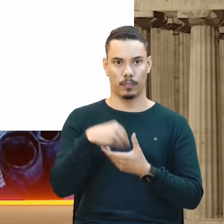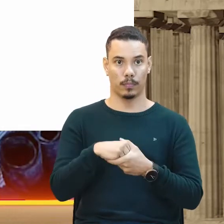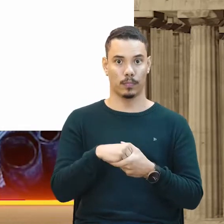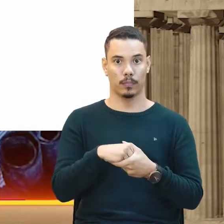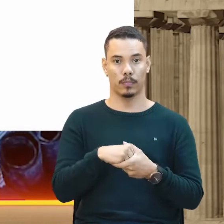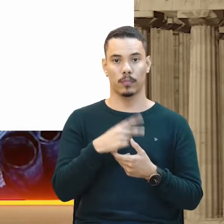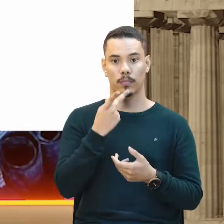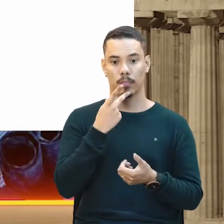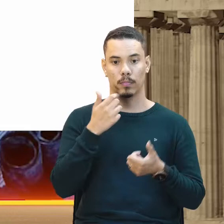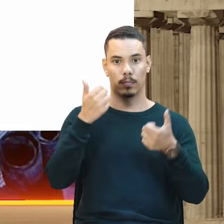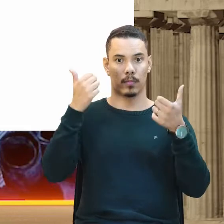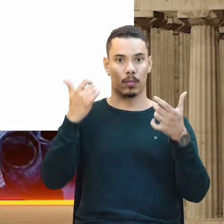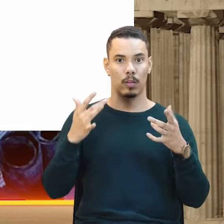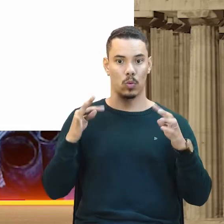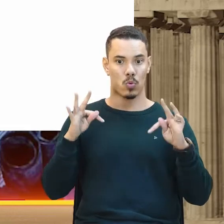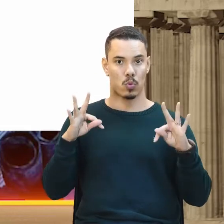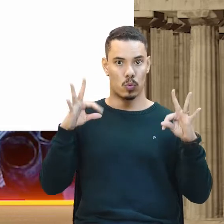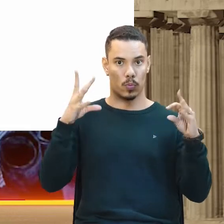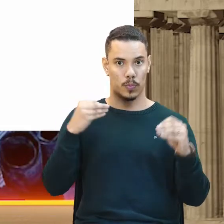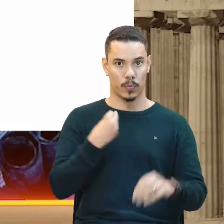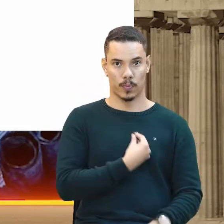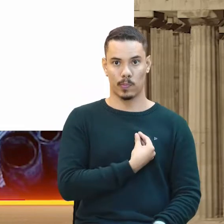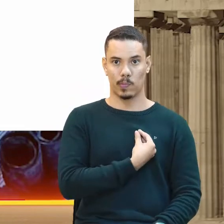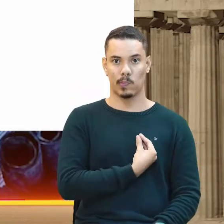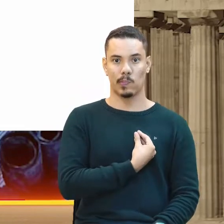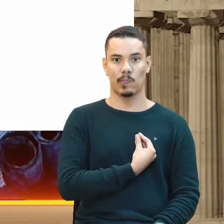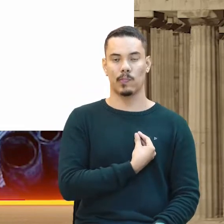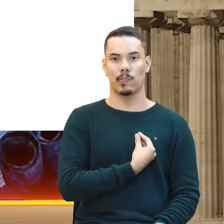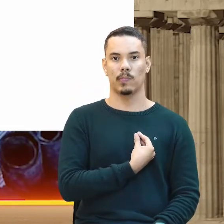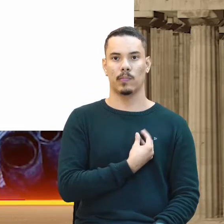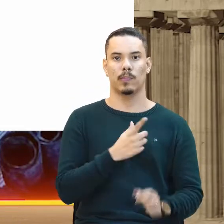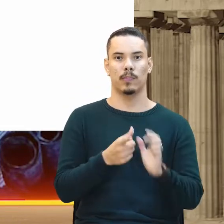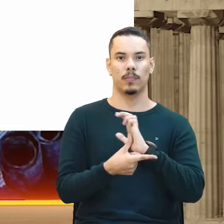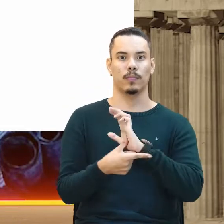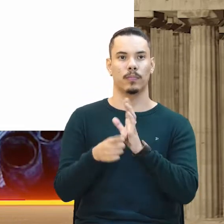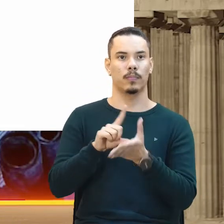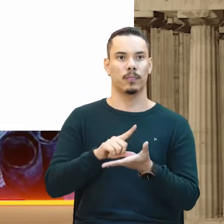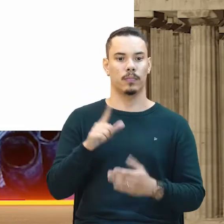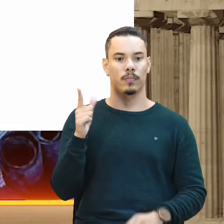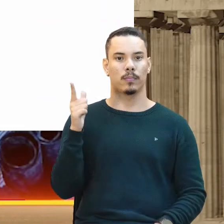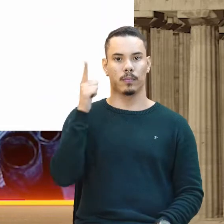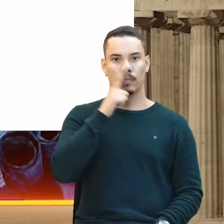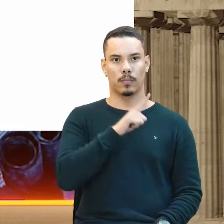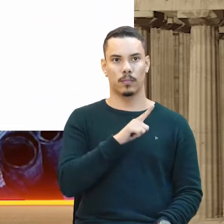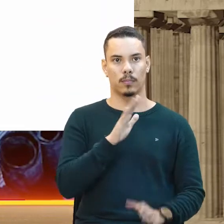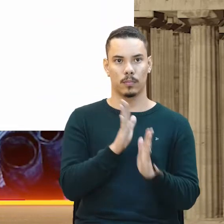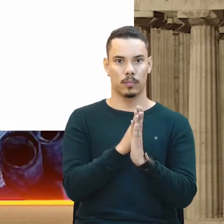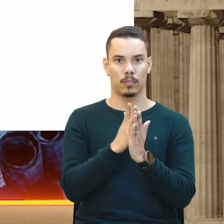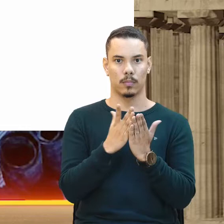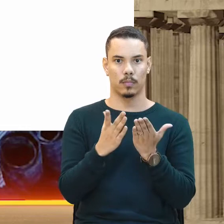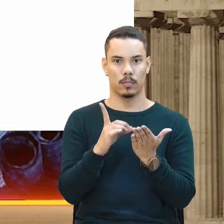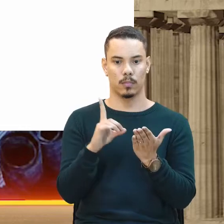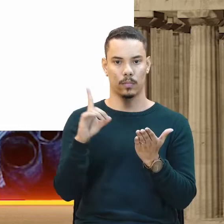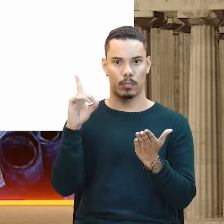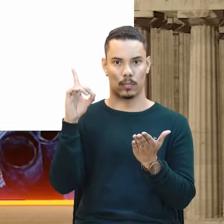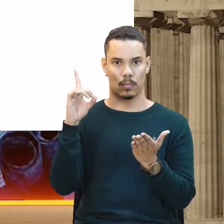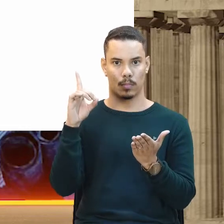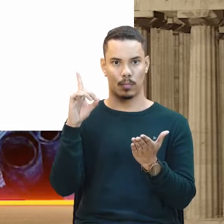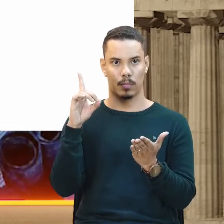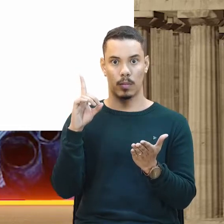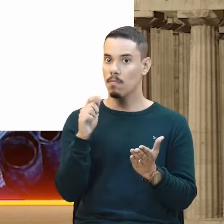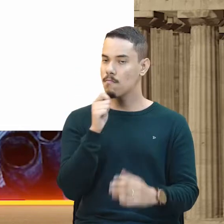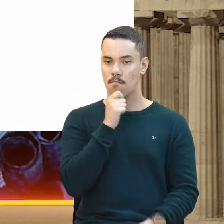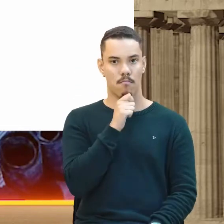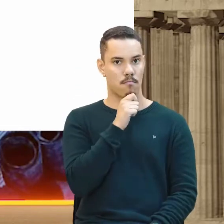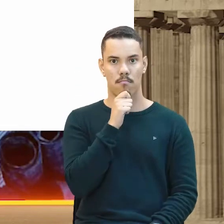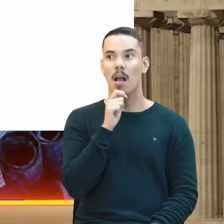sobre toda a sua vida antes dele se converter ao cristianismo, que ele não era cristão. Ele passa